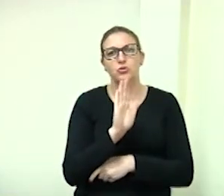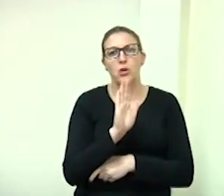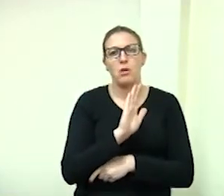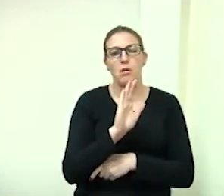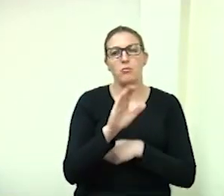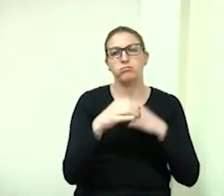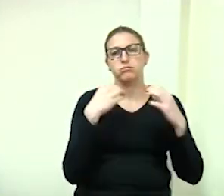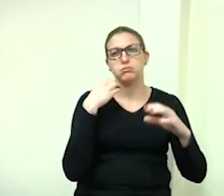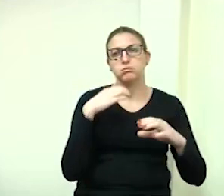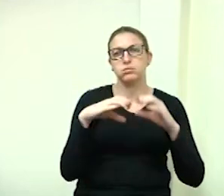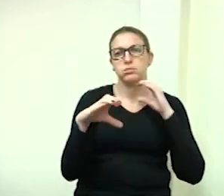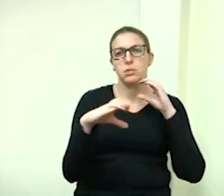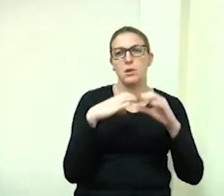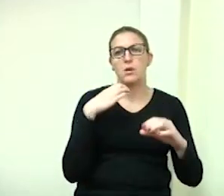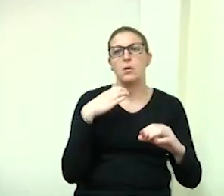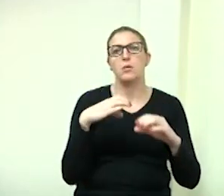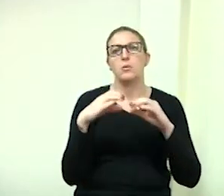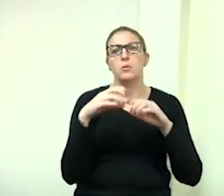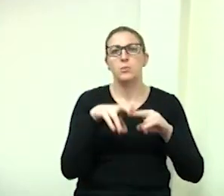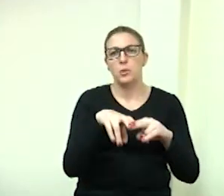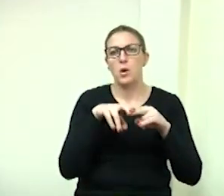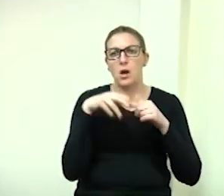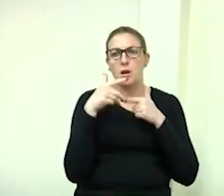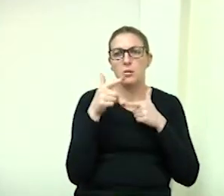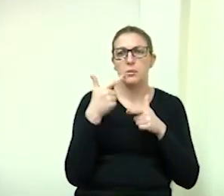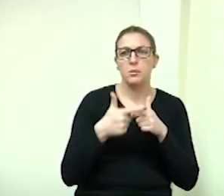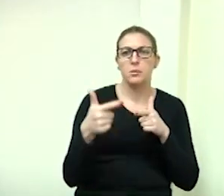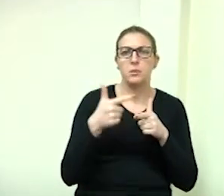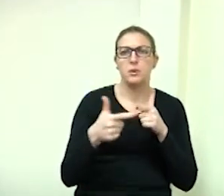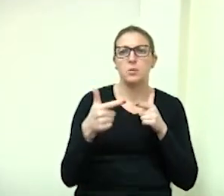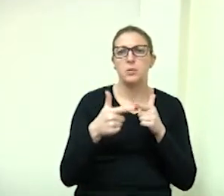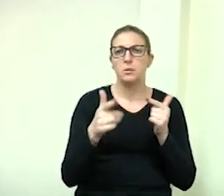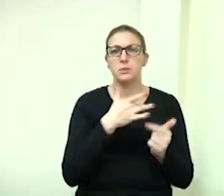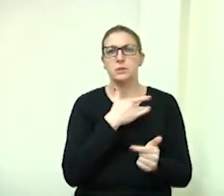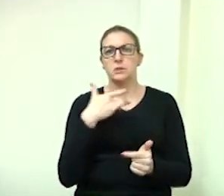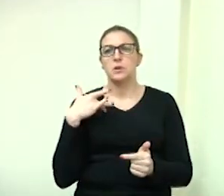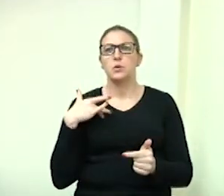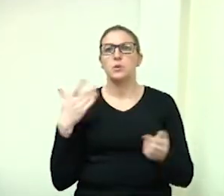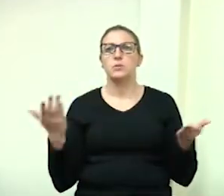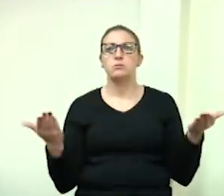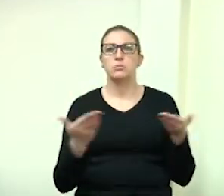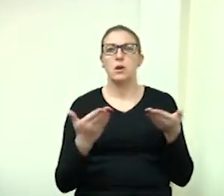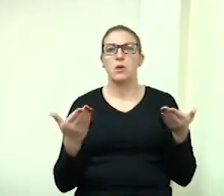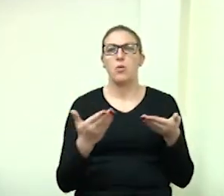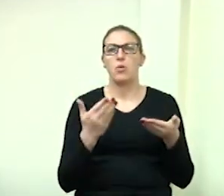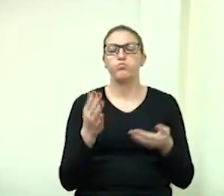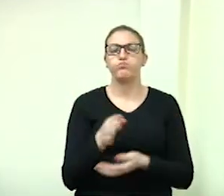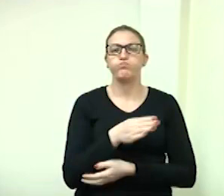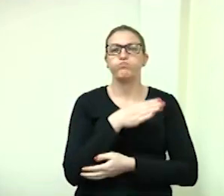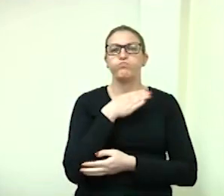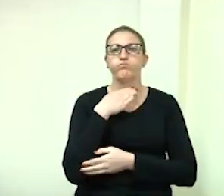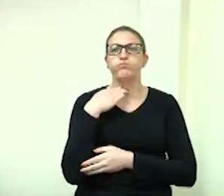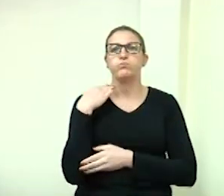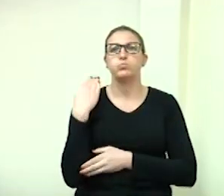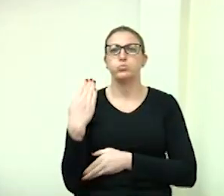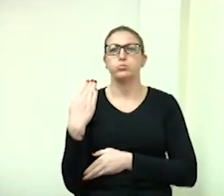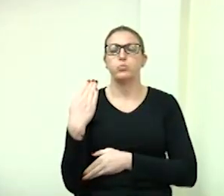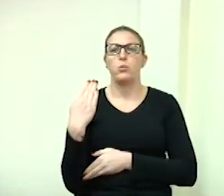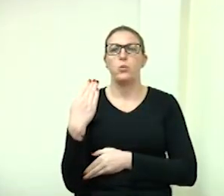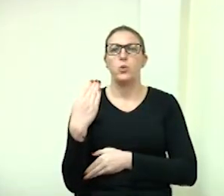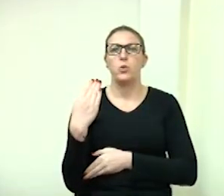pela saúde e agora se despede né e vai lá para uma